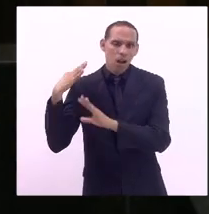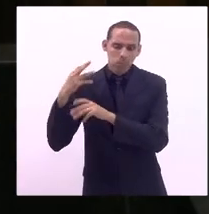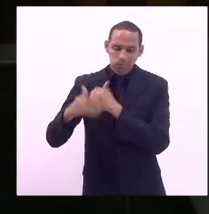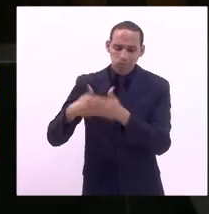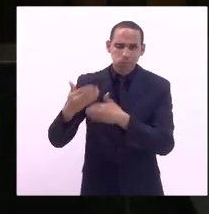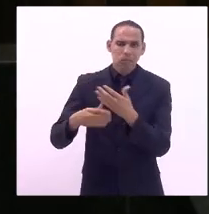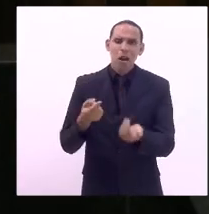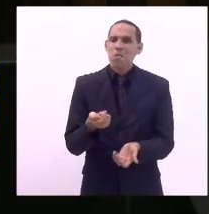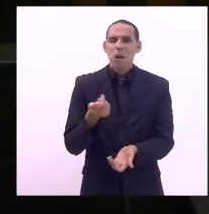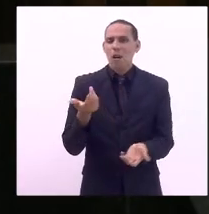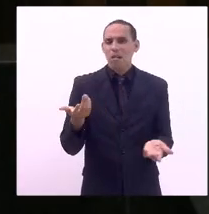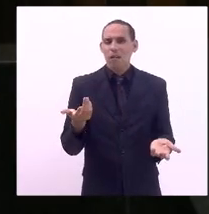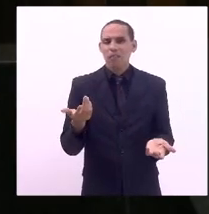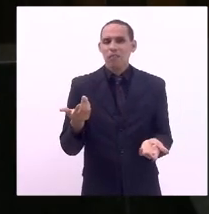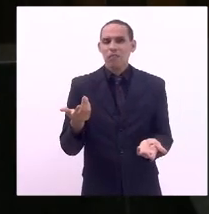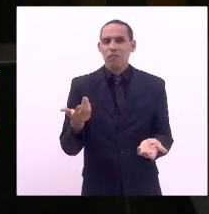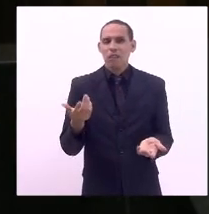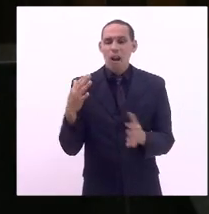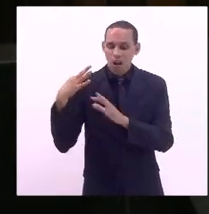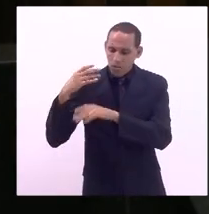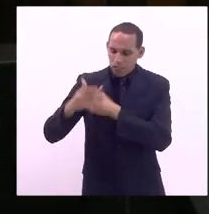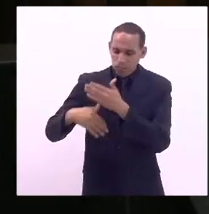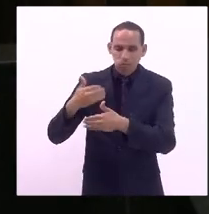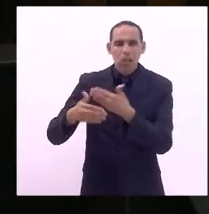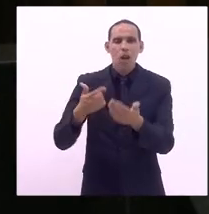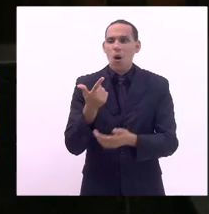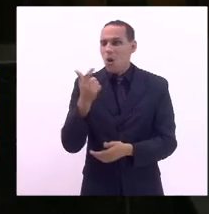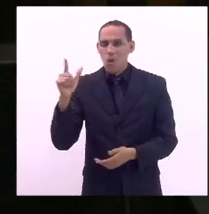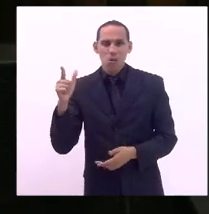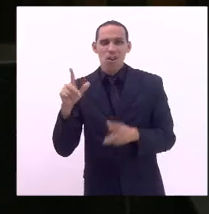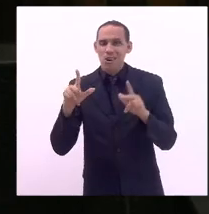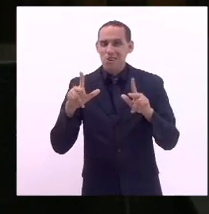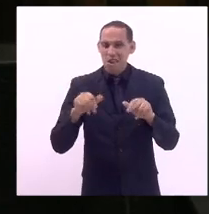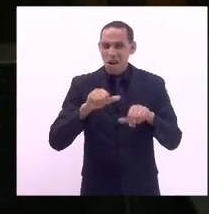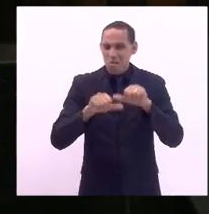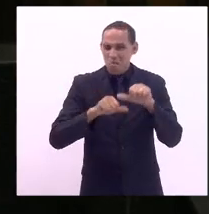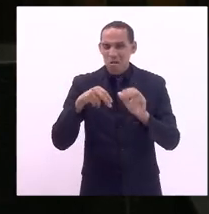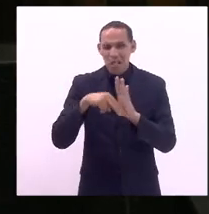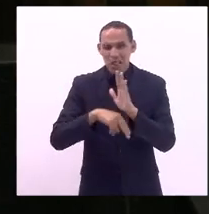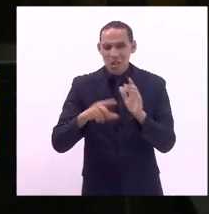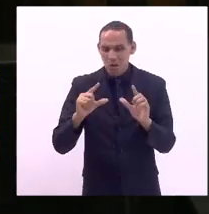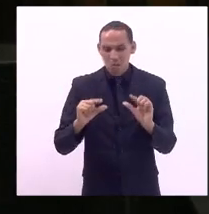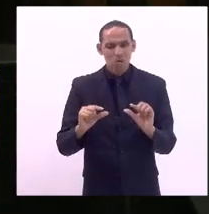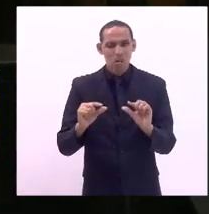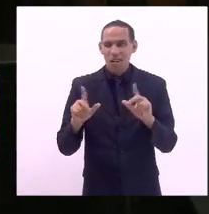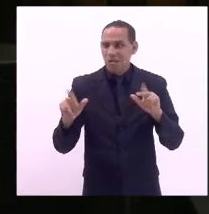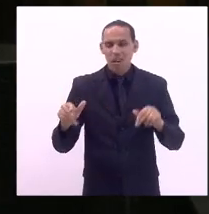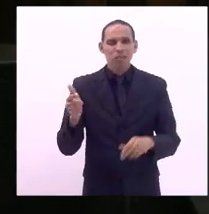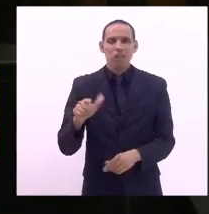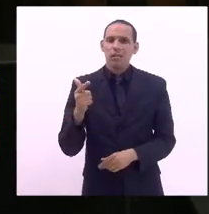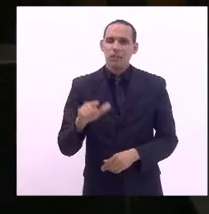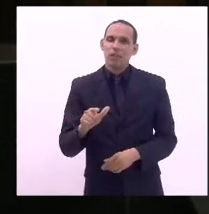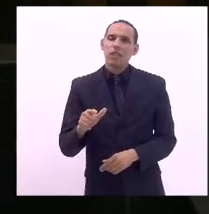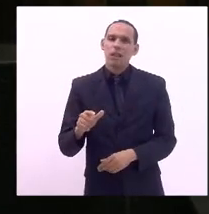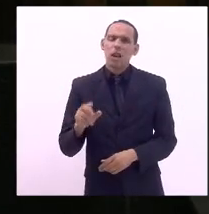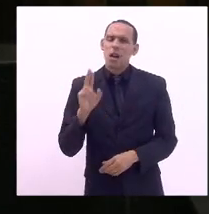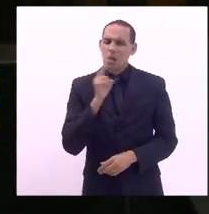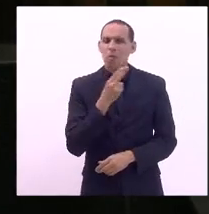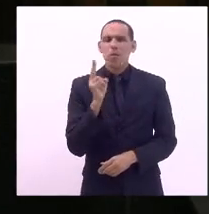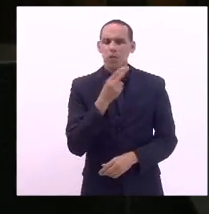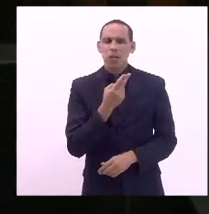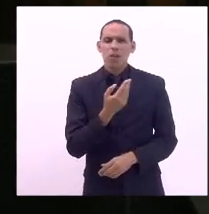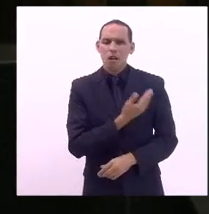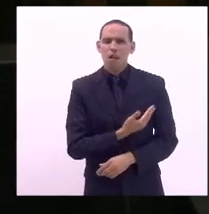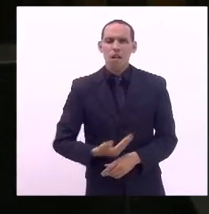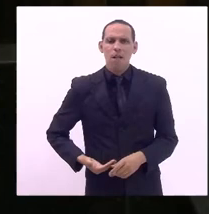pouco, praticamente nenhuma carreira do Estado tem uma mudança de nível com um valor tão baixo, e é urgente que o governo corrija